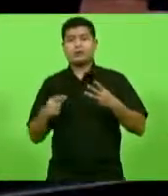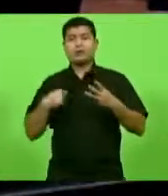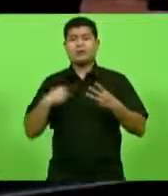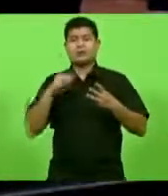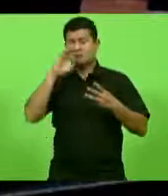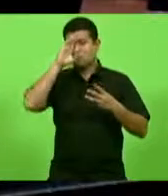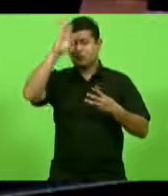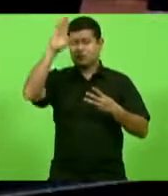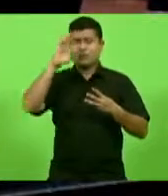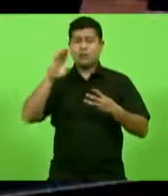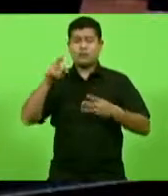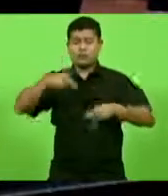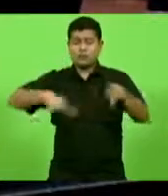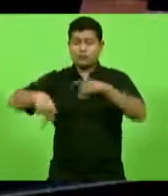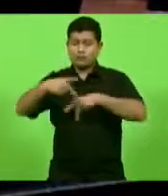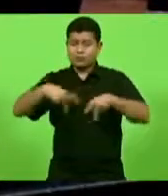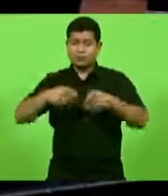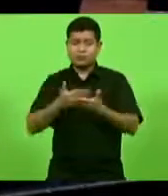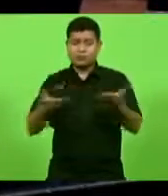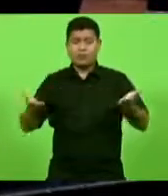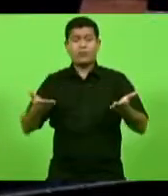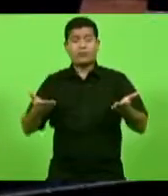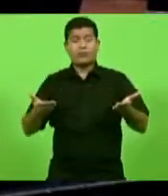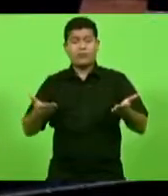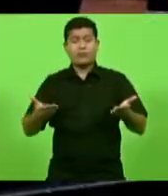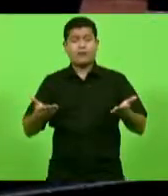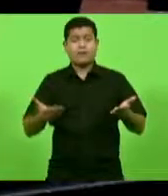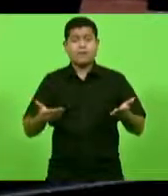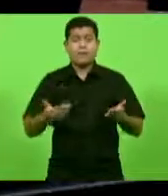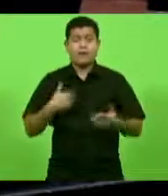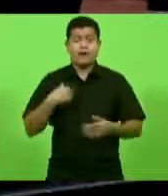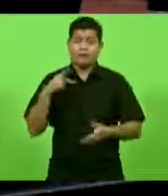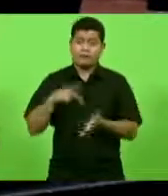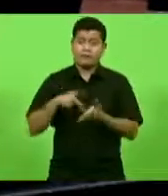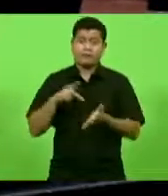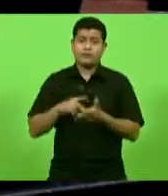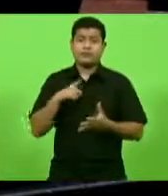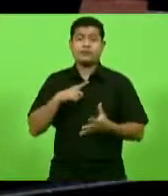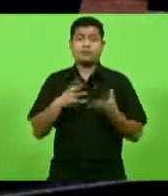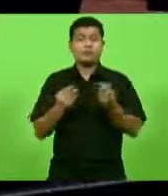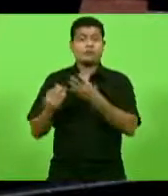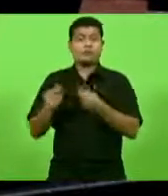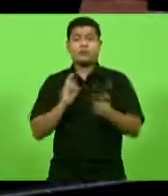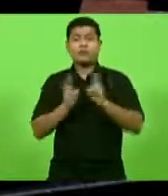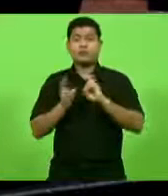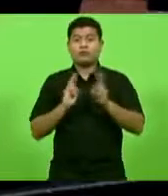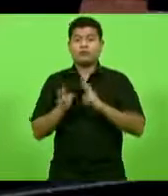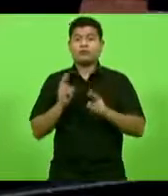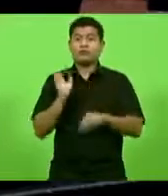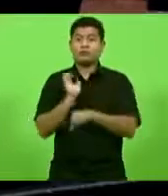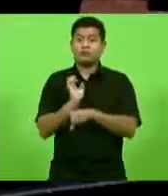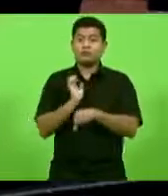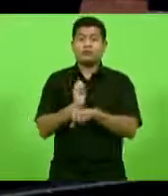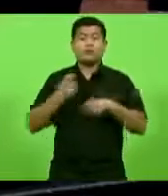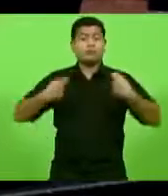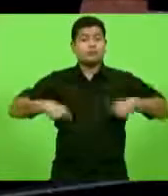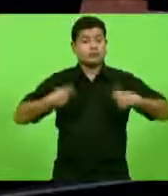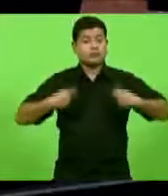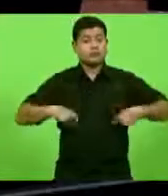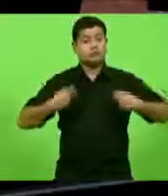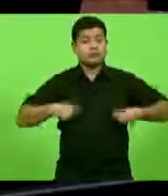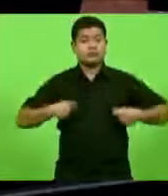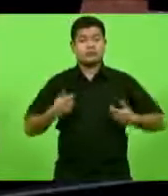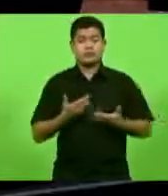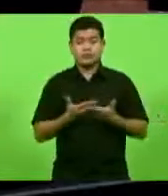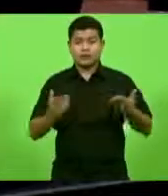população catarinense. É bem verdade que nós temos muitas rodovias estaduais que estão precisando de